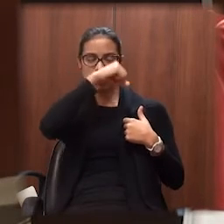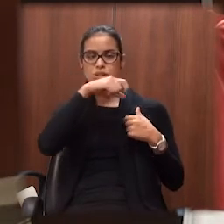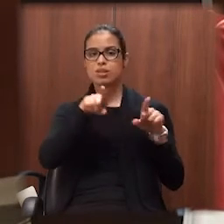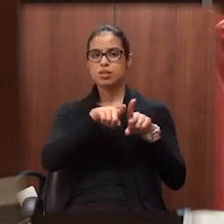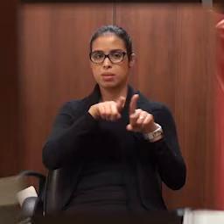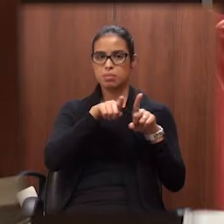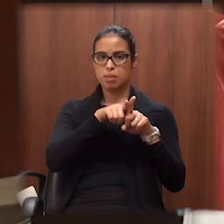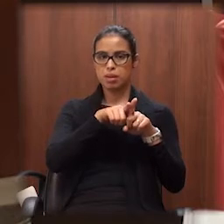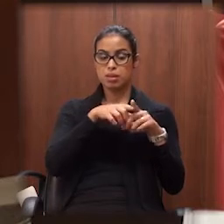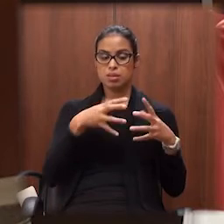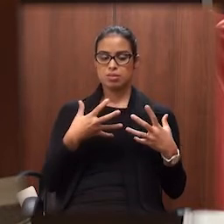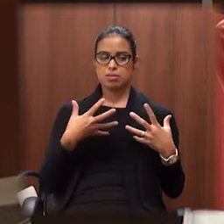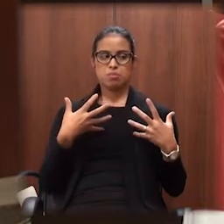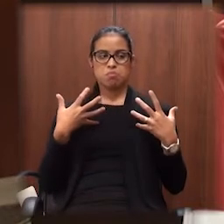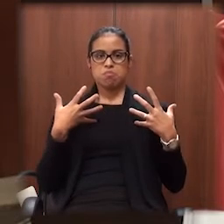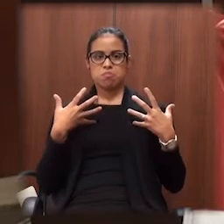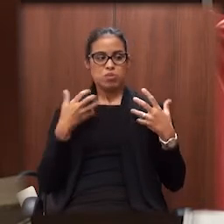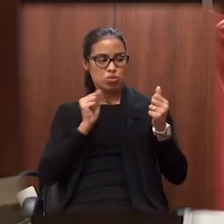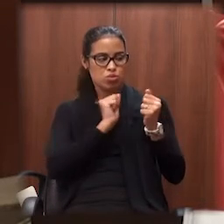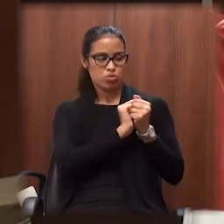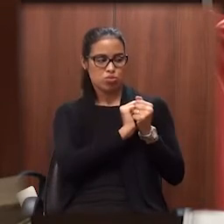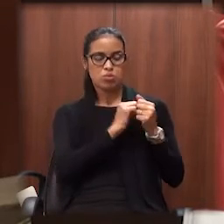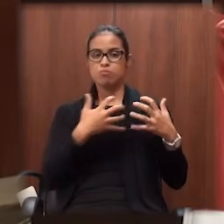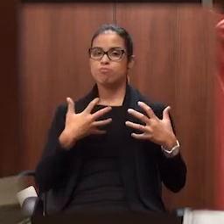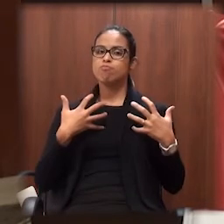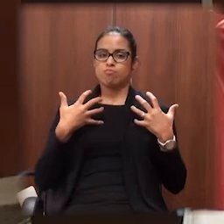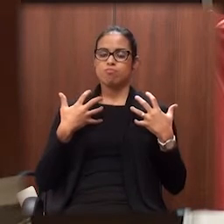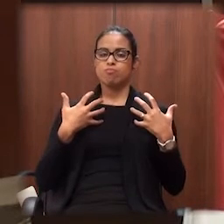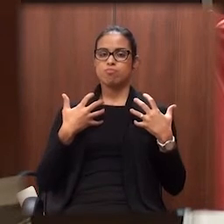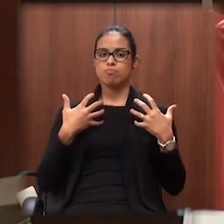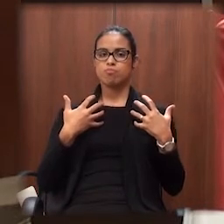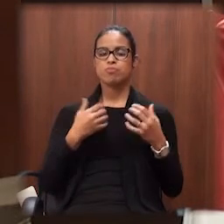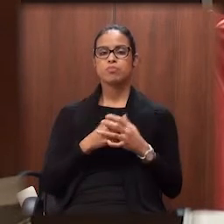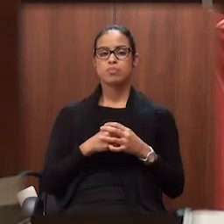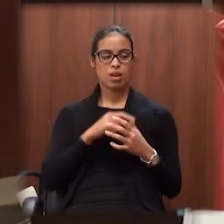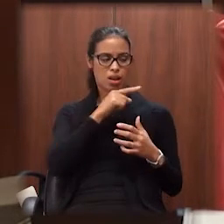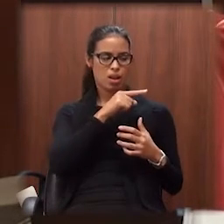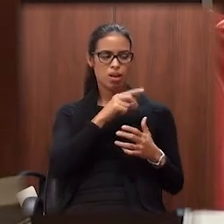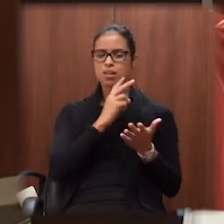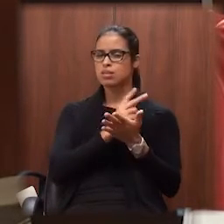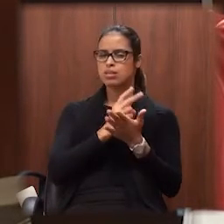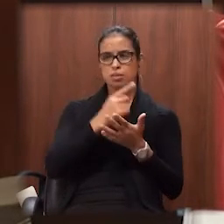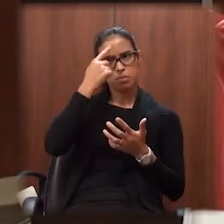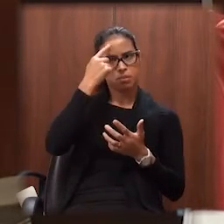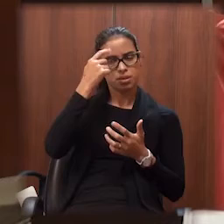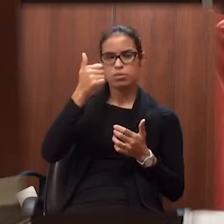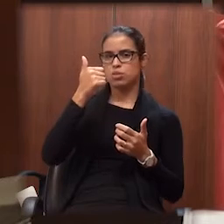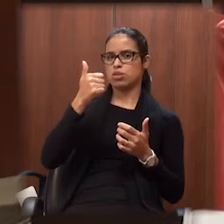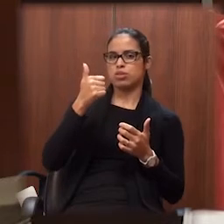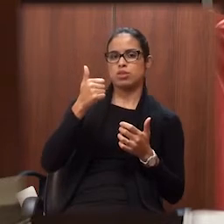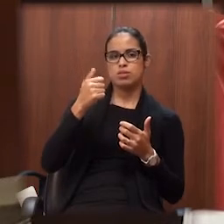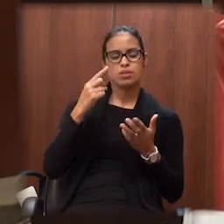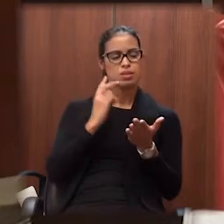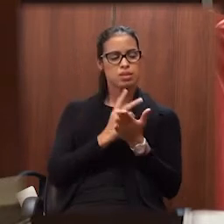dessa mesa de trabalho ao seu lado. Sempre renovando a esperança, sempre renovando o